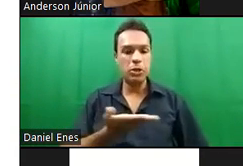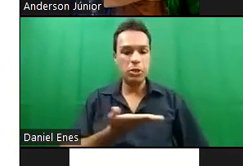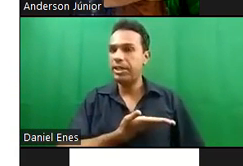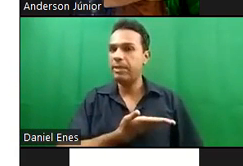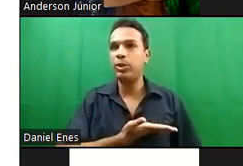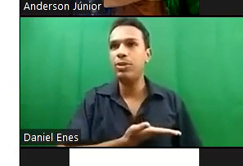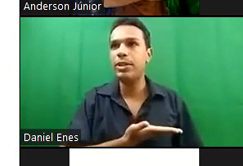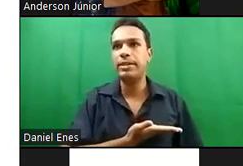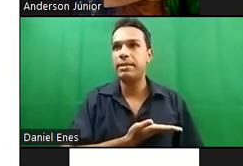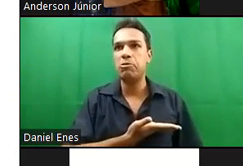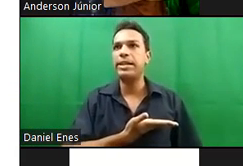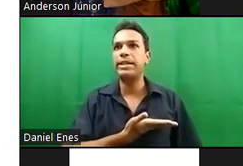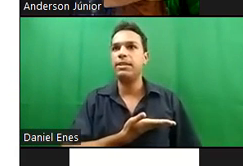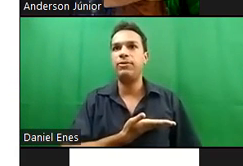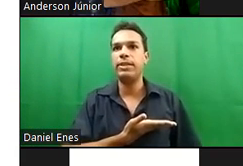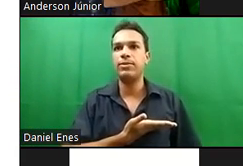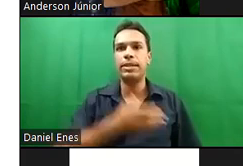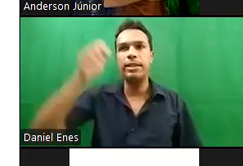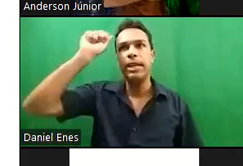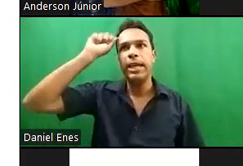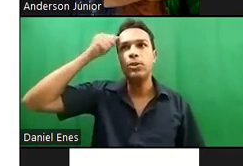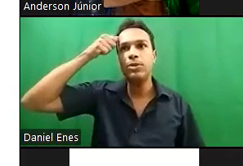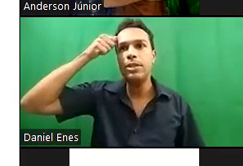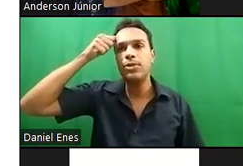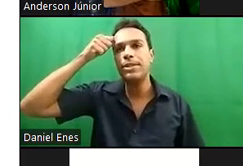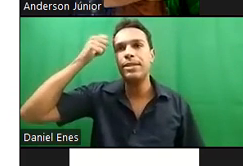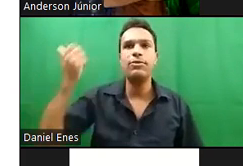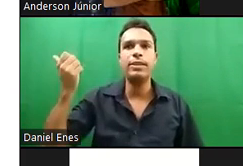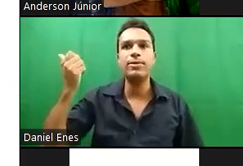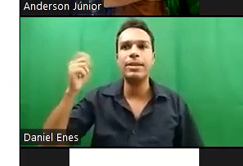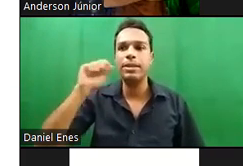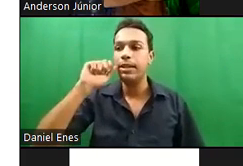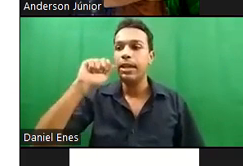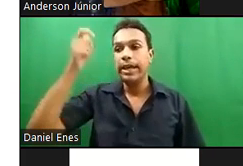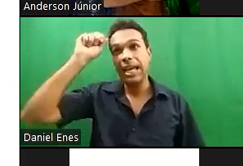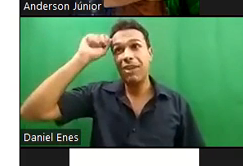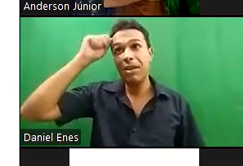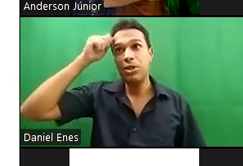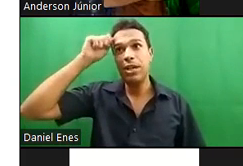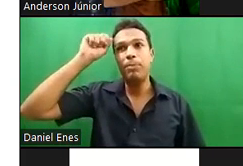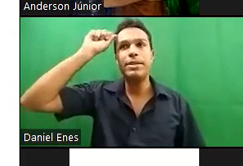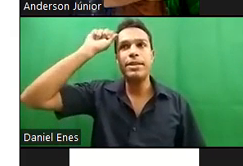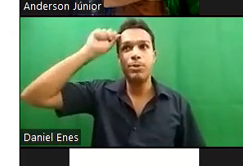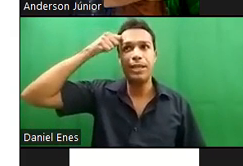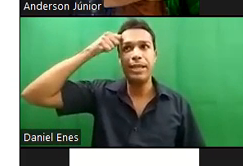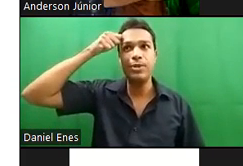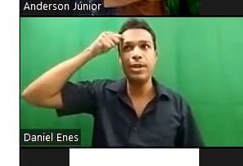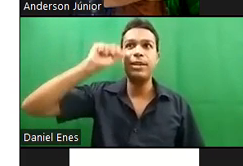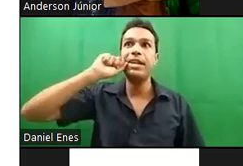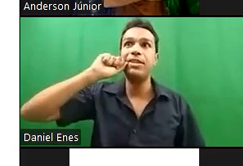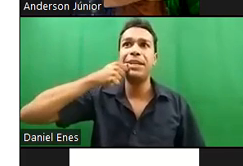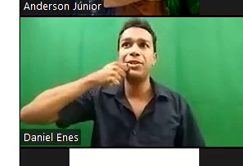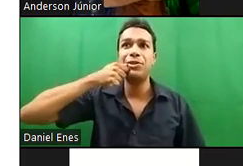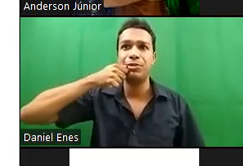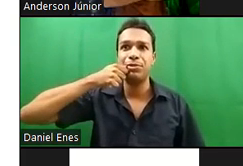das duas, por exemplo, eu não disse o que significa isso aqui, eu não disse o que significa isso aqui, e ela vai mostrar, por exemplo, que isso aqui